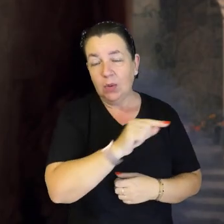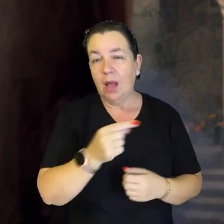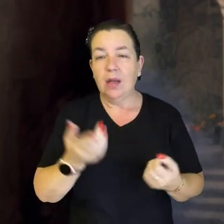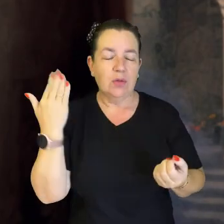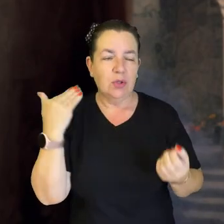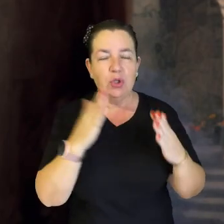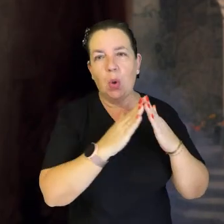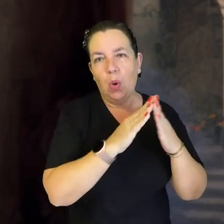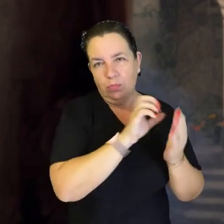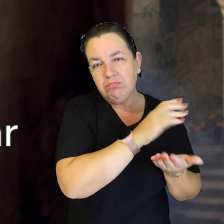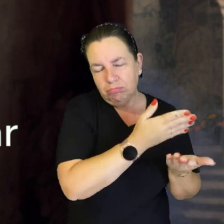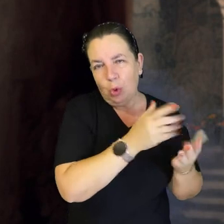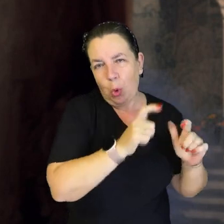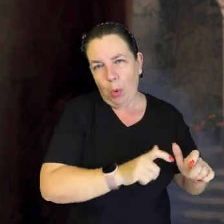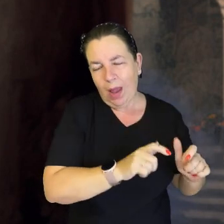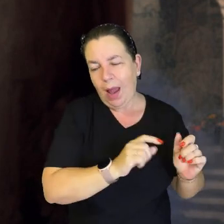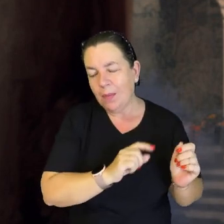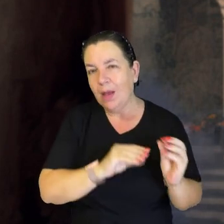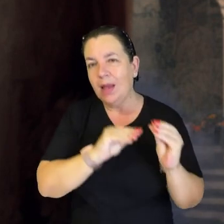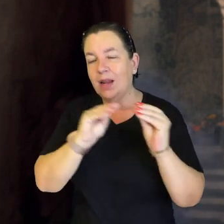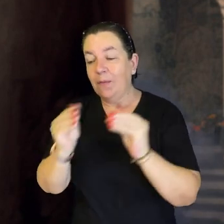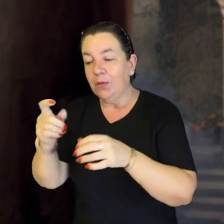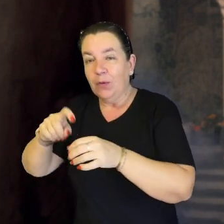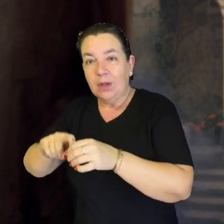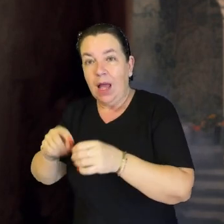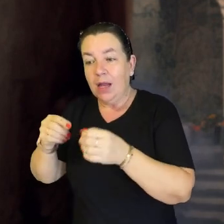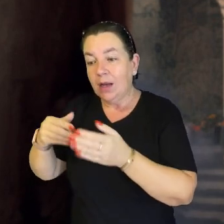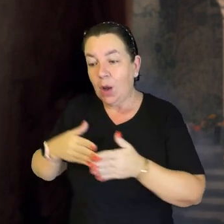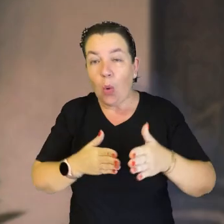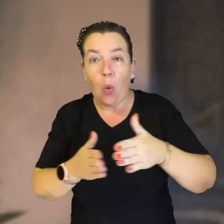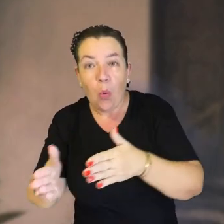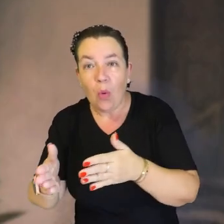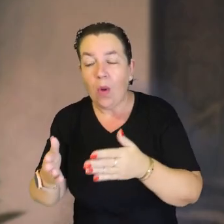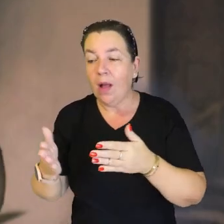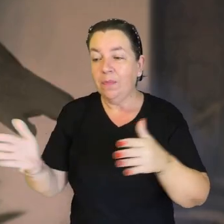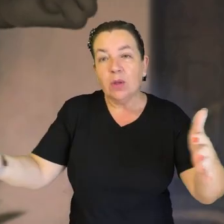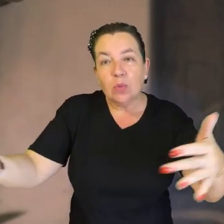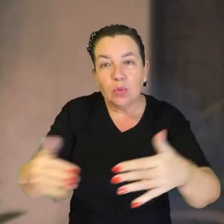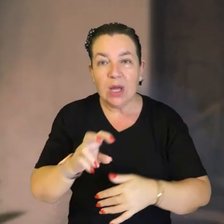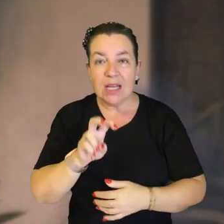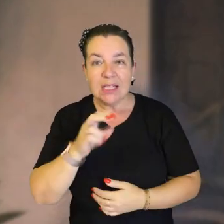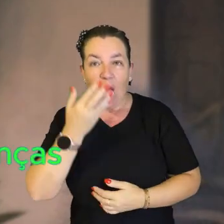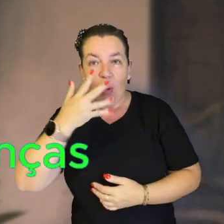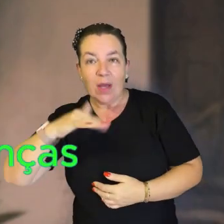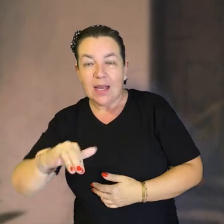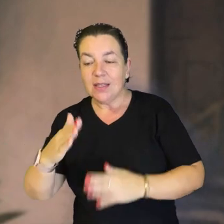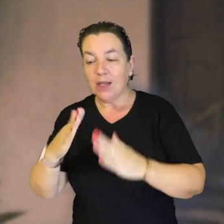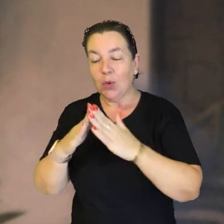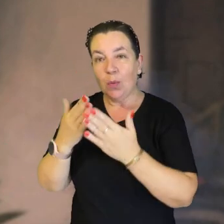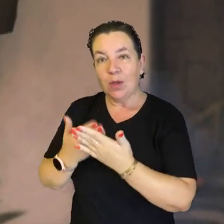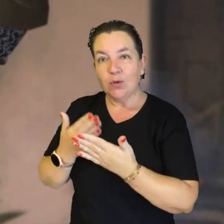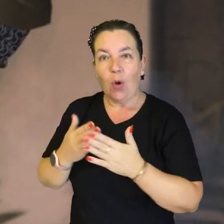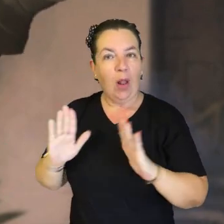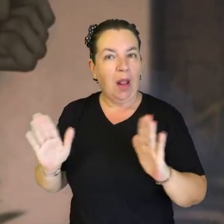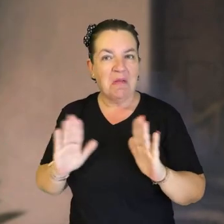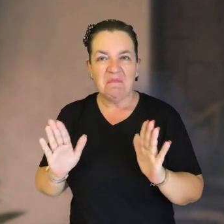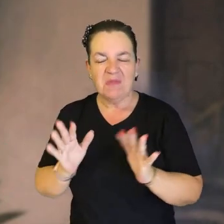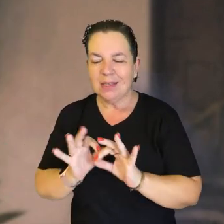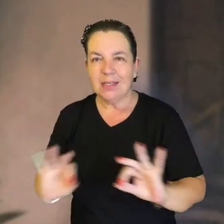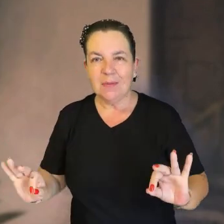de sua antiga congregação para dar início ao trabalho missionário nas ruas. Começou por reunir um grupo de 5 crianças numa